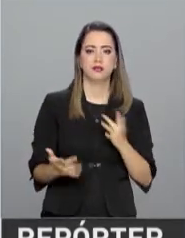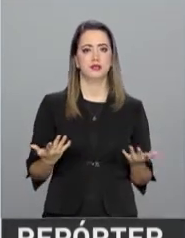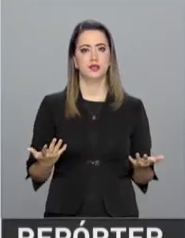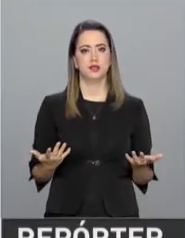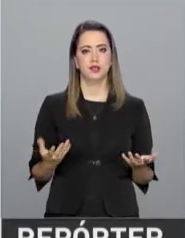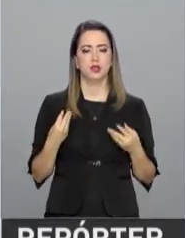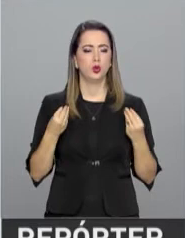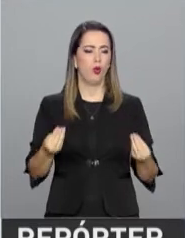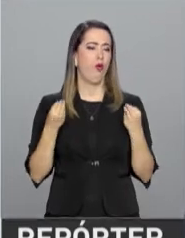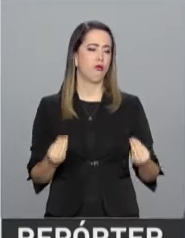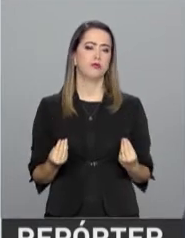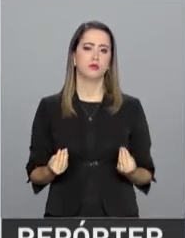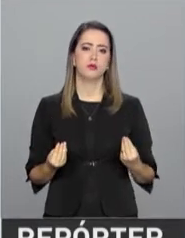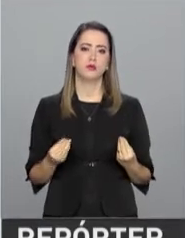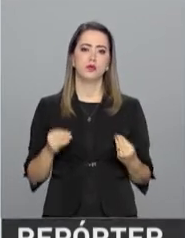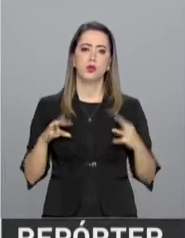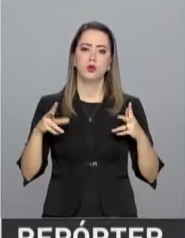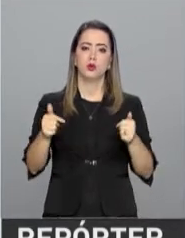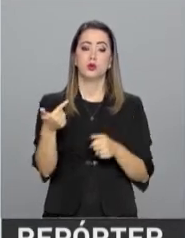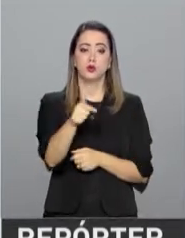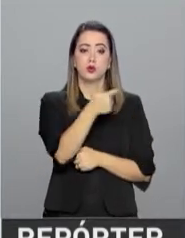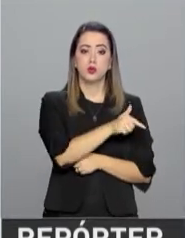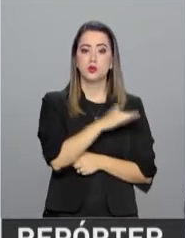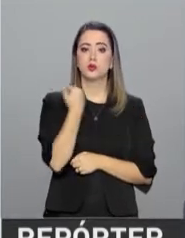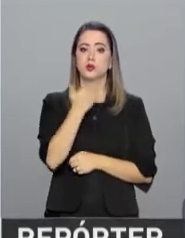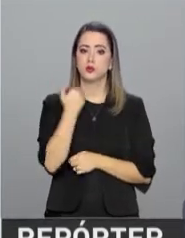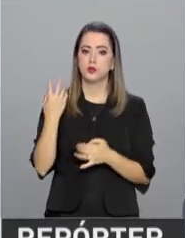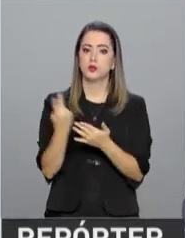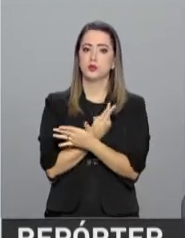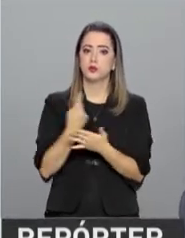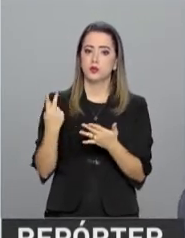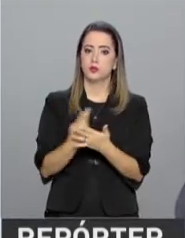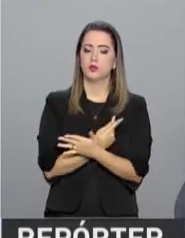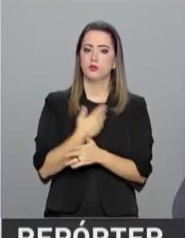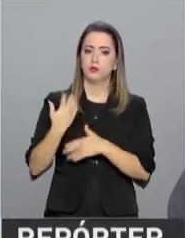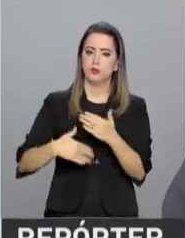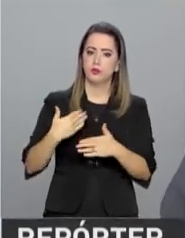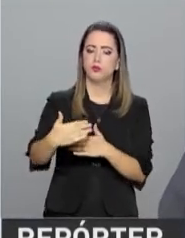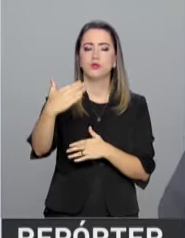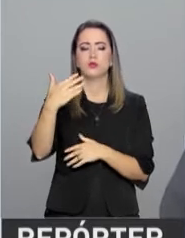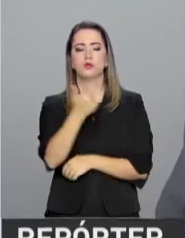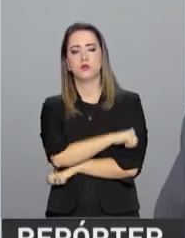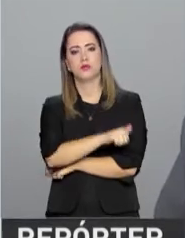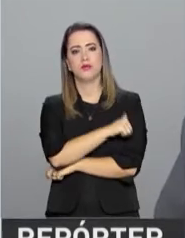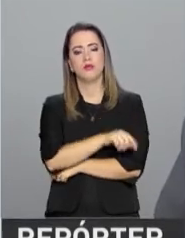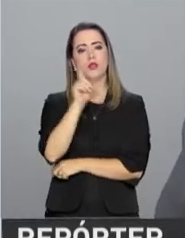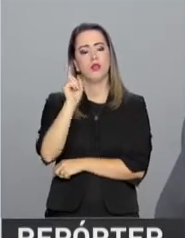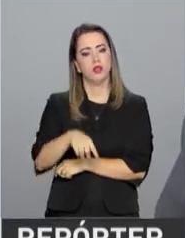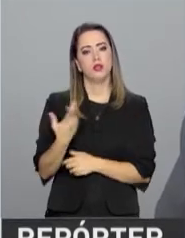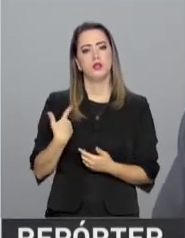como todos os demais assassinatos que ocorreram no rio de janeiro é um verdadeiro